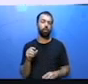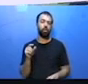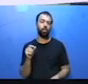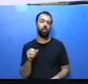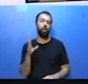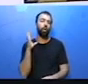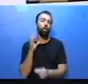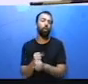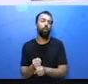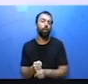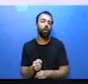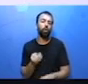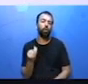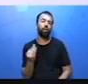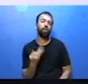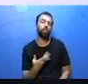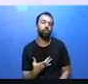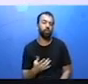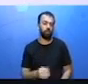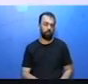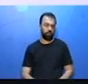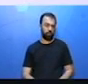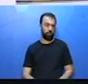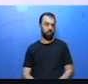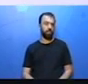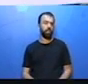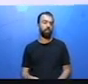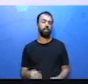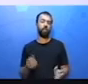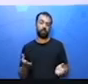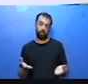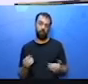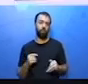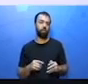Então, é só pegar o valor do diâmetro e dividir por 2.